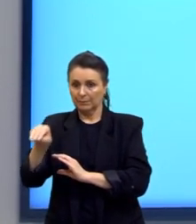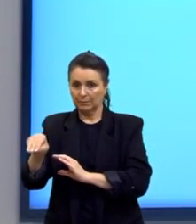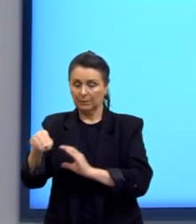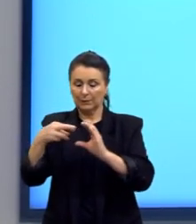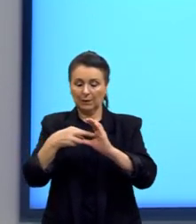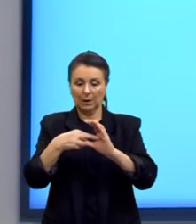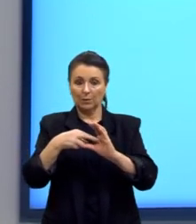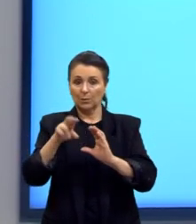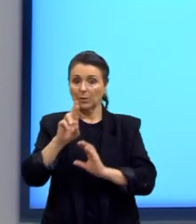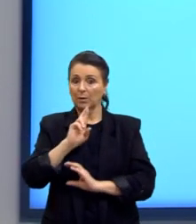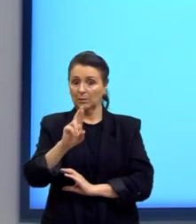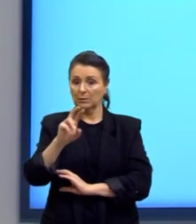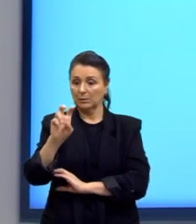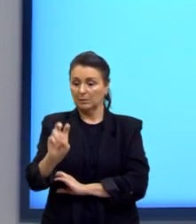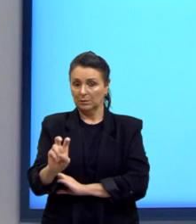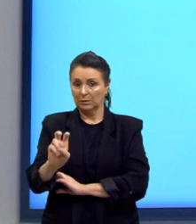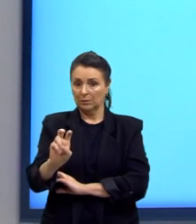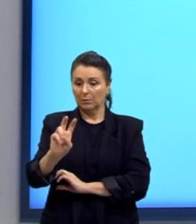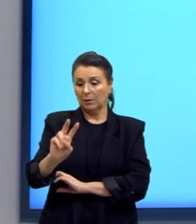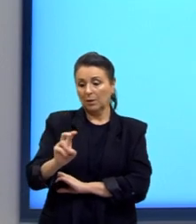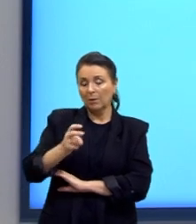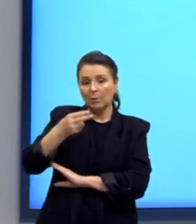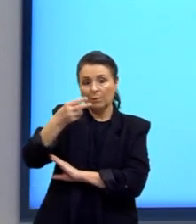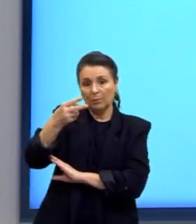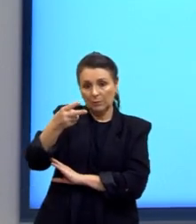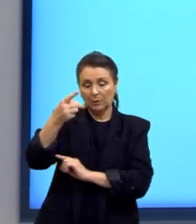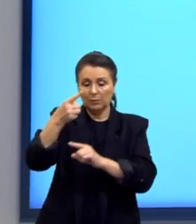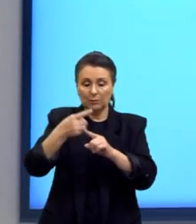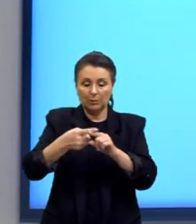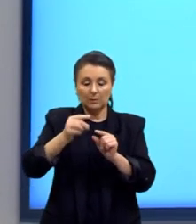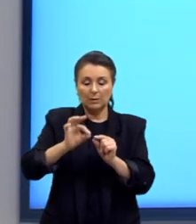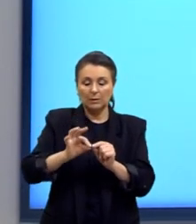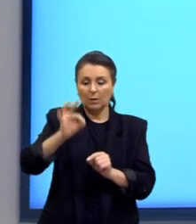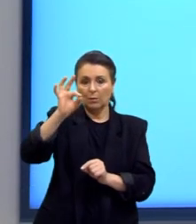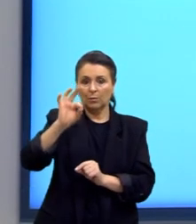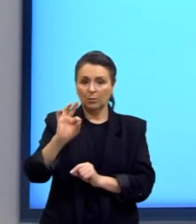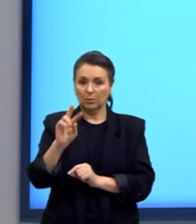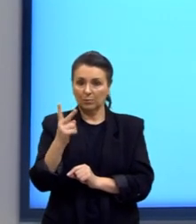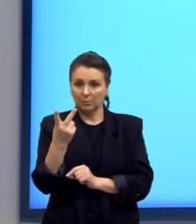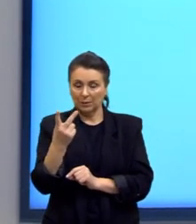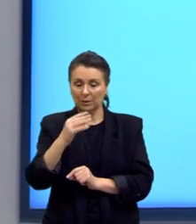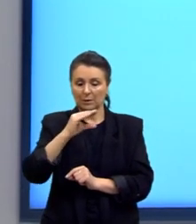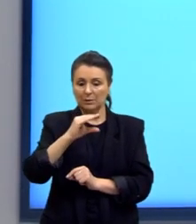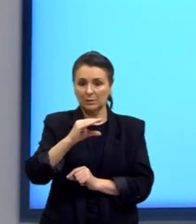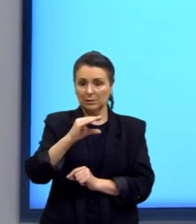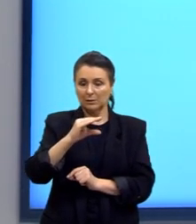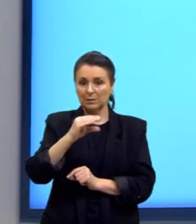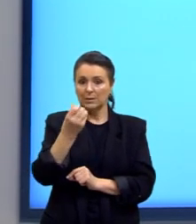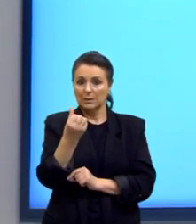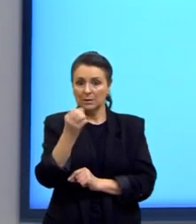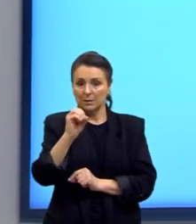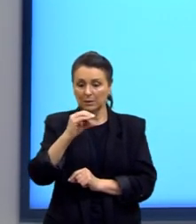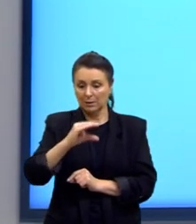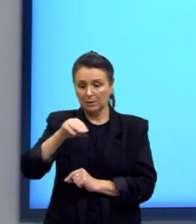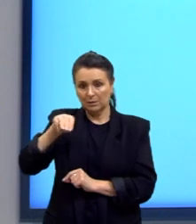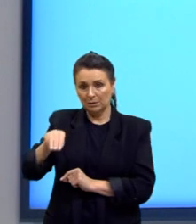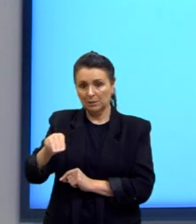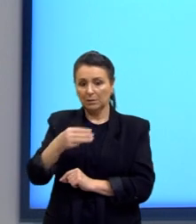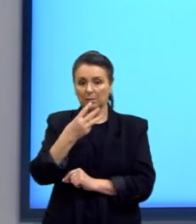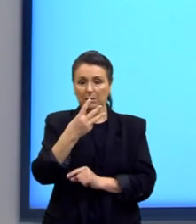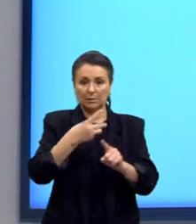é cinco Então temos cinco ao quadrado vezes altura 60cm então